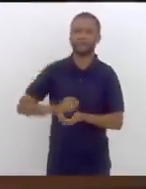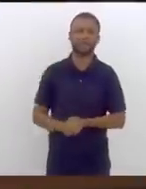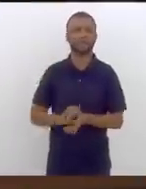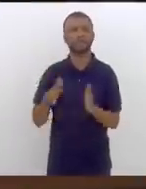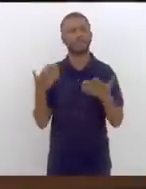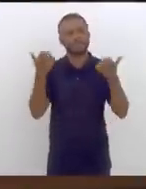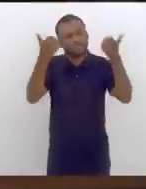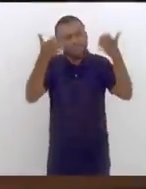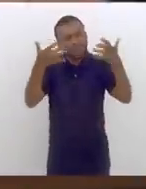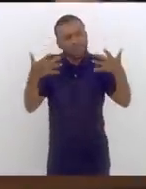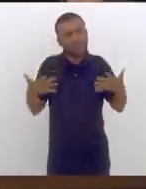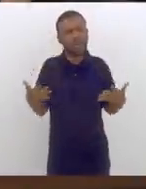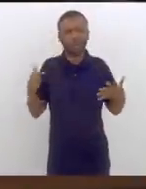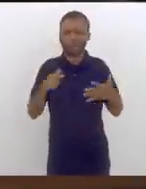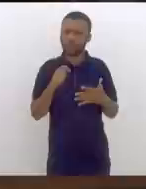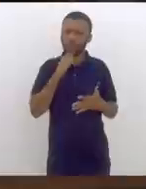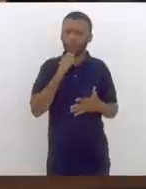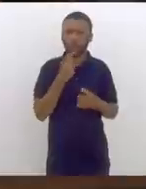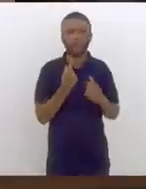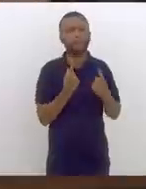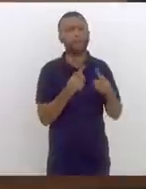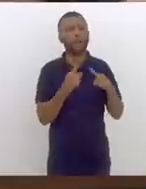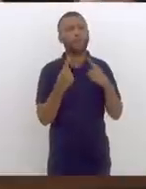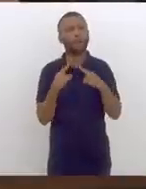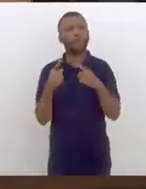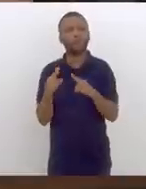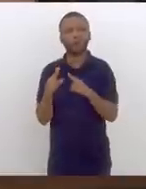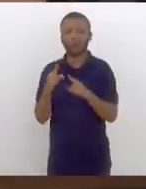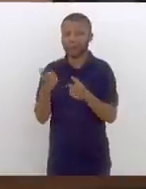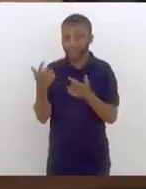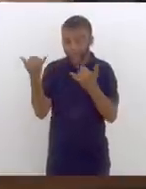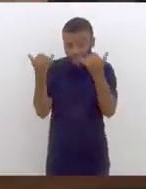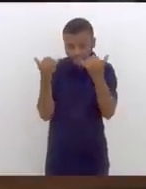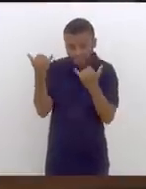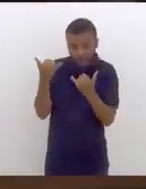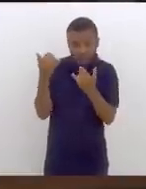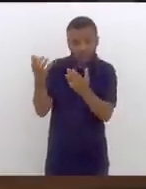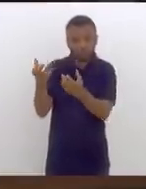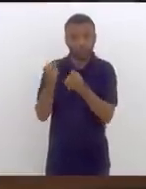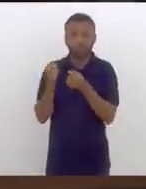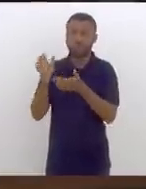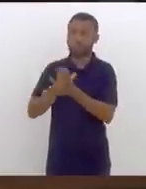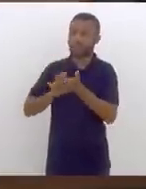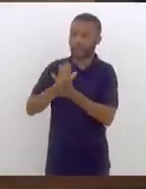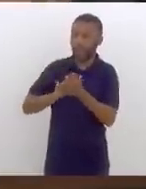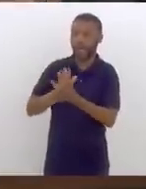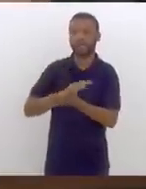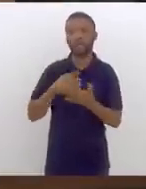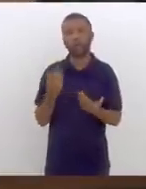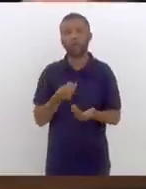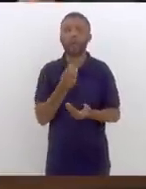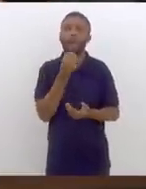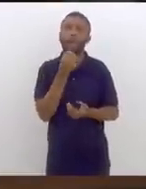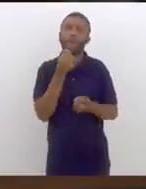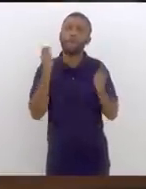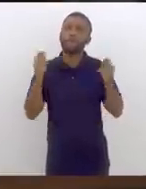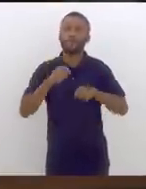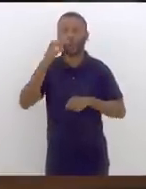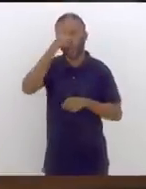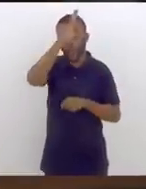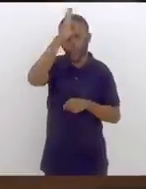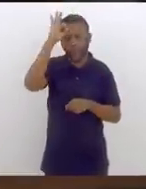que que não tá sendo provocado que não recebeu essa informação ou que provavelmente não sabe